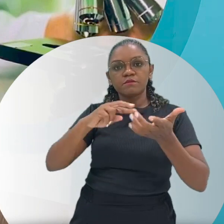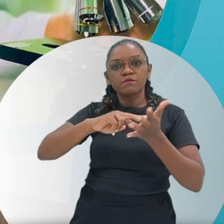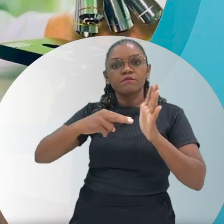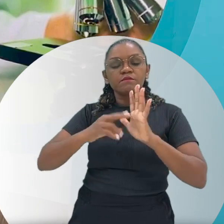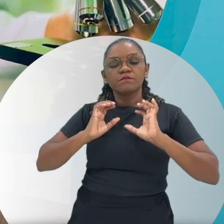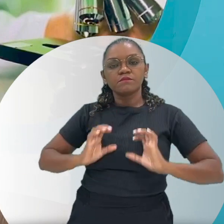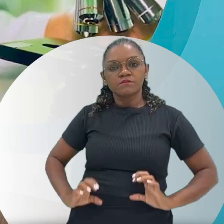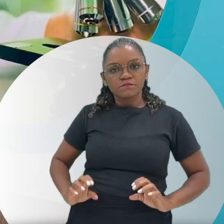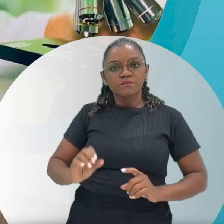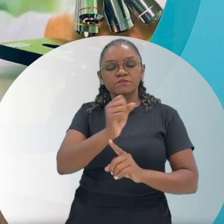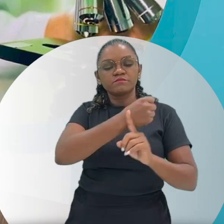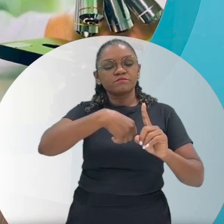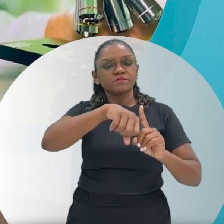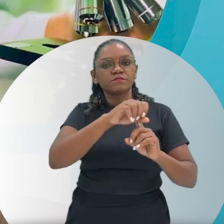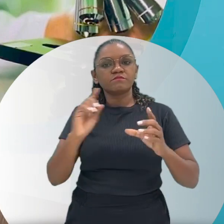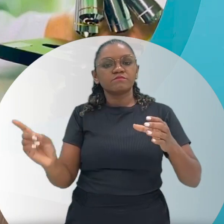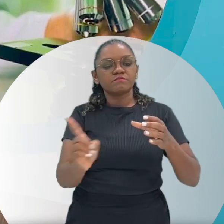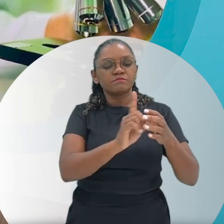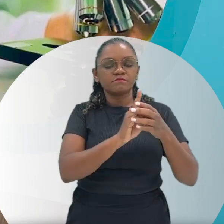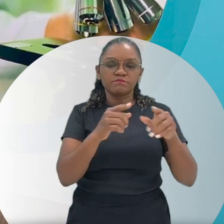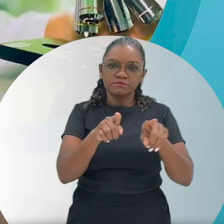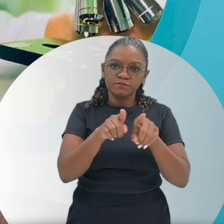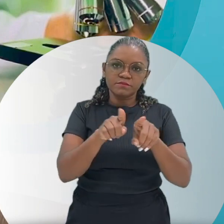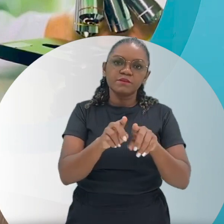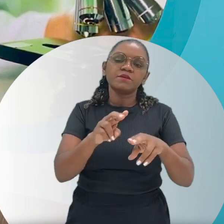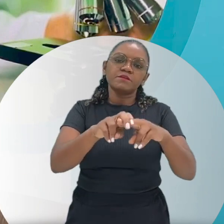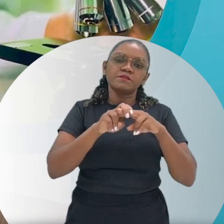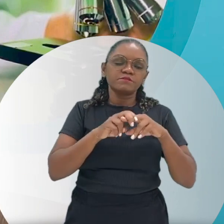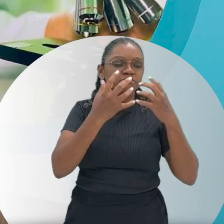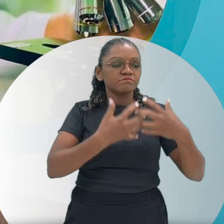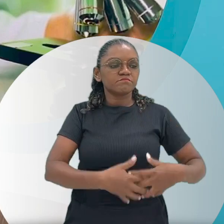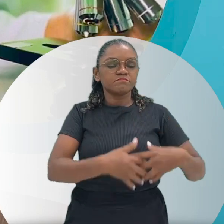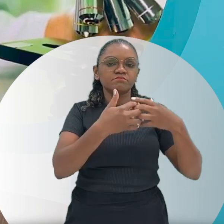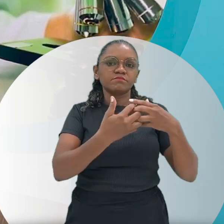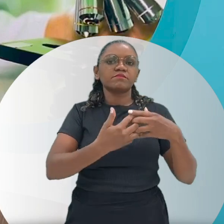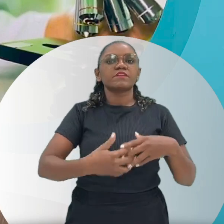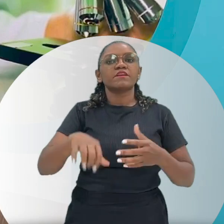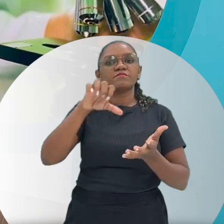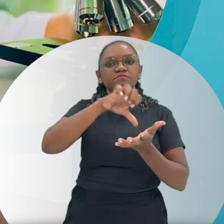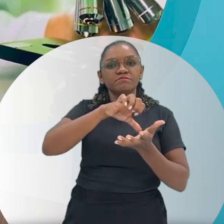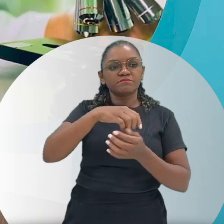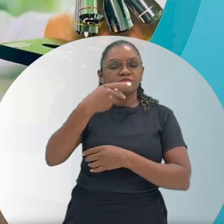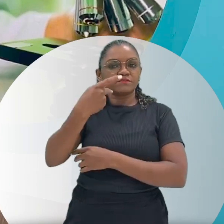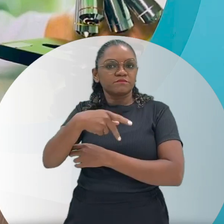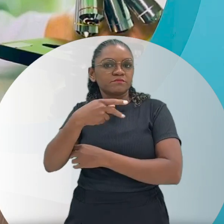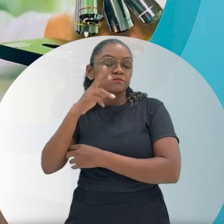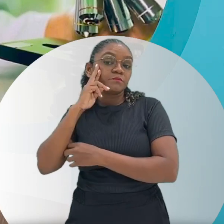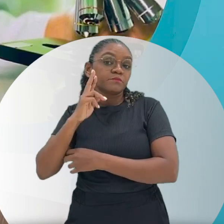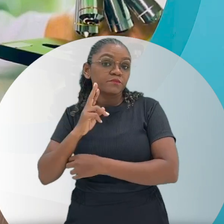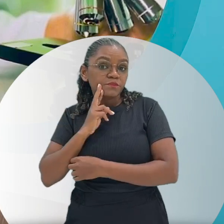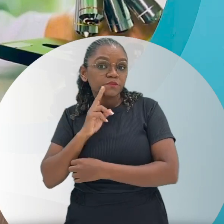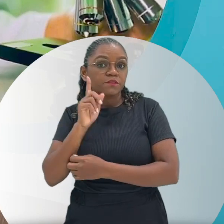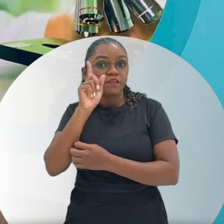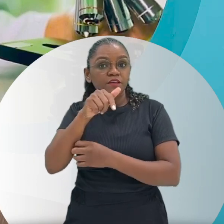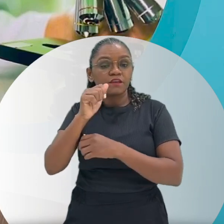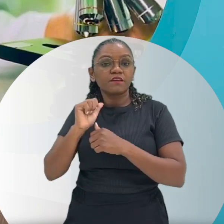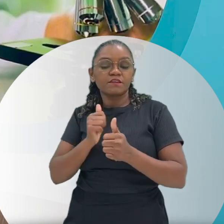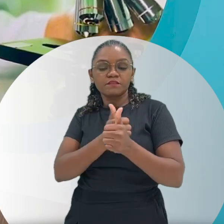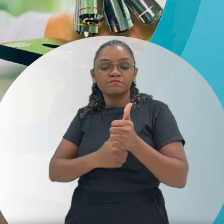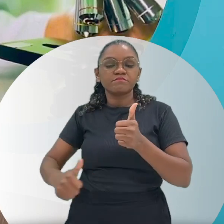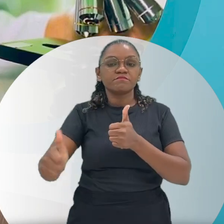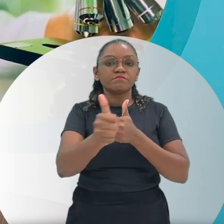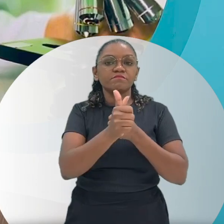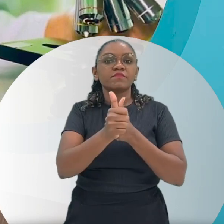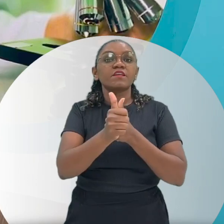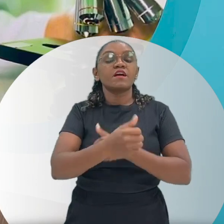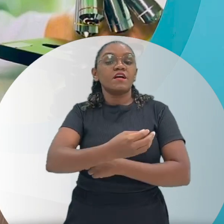gente tem essa pegada no Instituto Federal de Rondônia de sempre tá colocando os nossos alunos como protagonistas das histórias